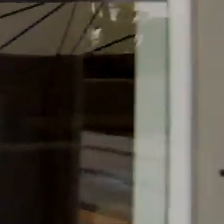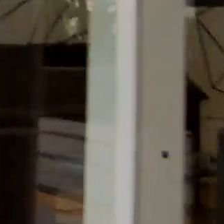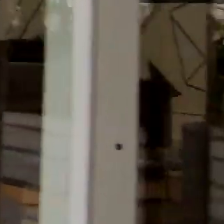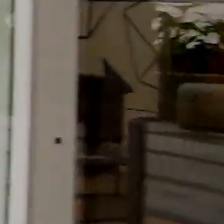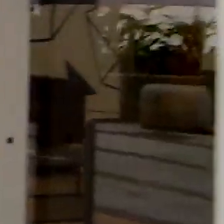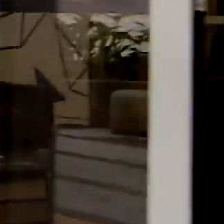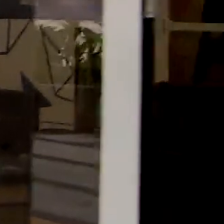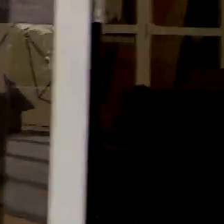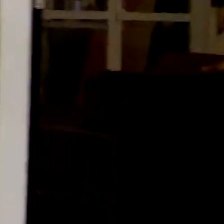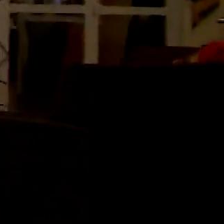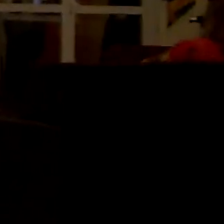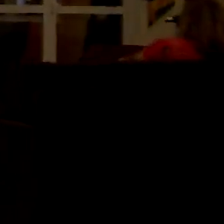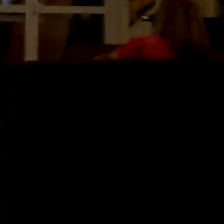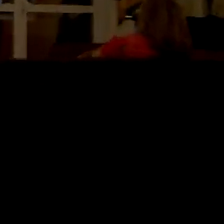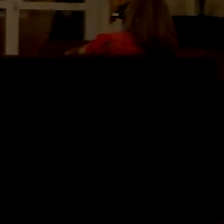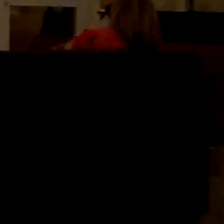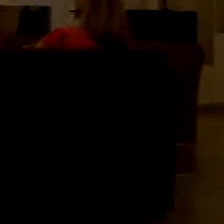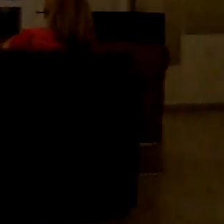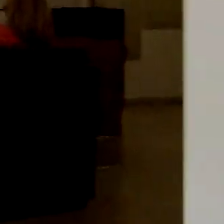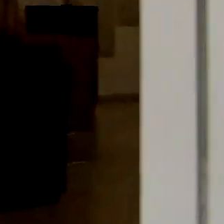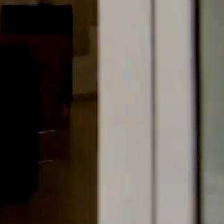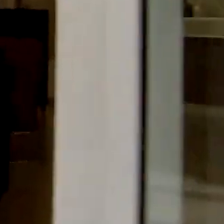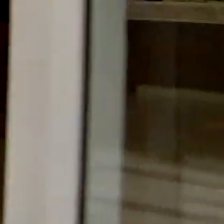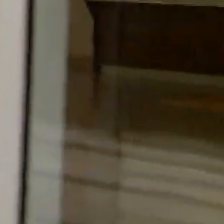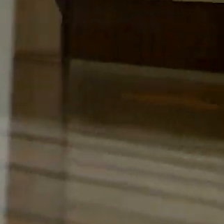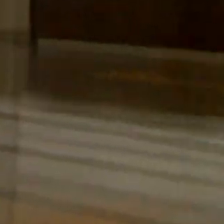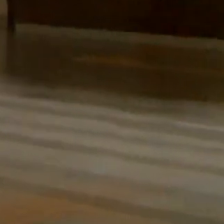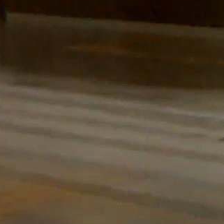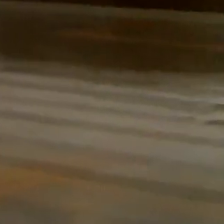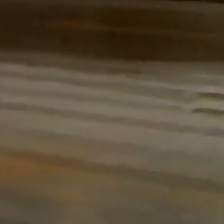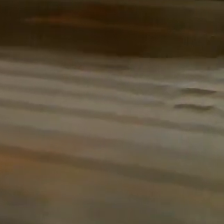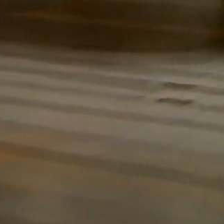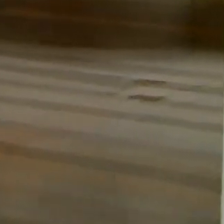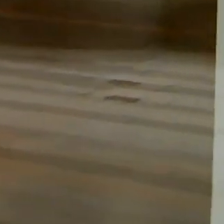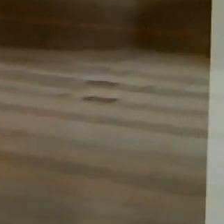Fernando e Alberto caminham, passam por uma porta de vidro e entram em um saguão.